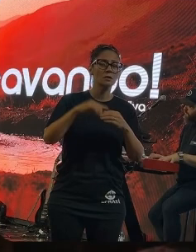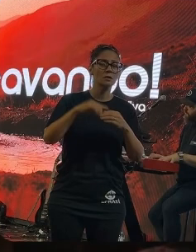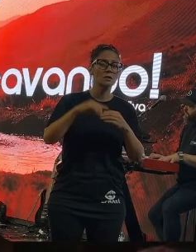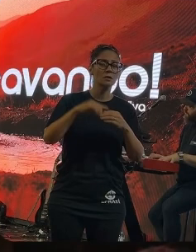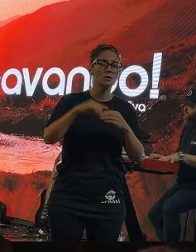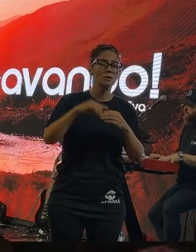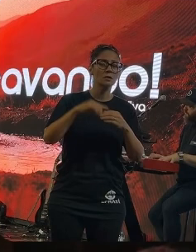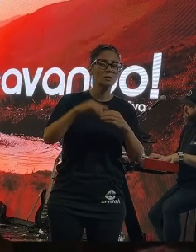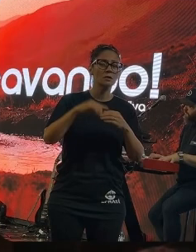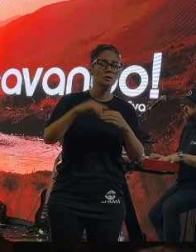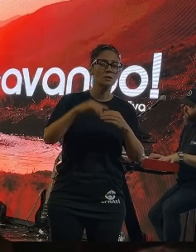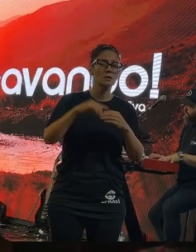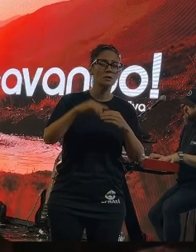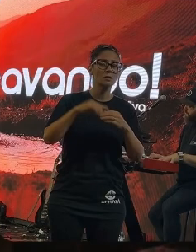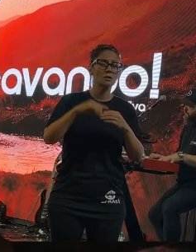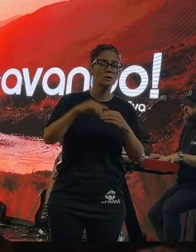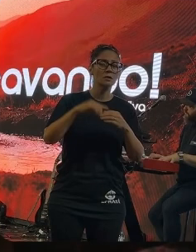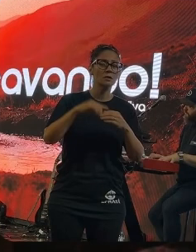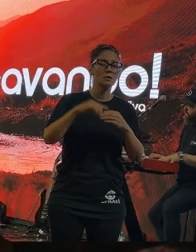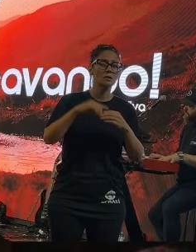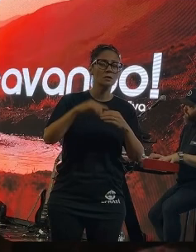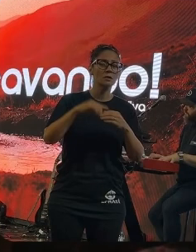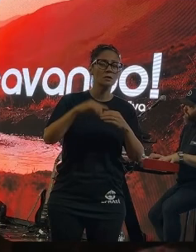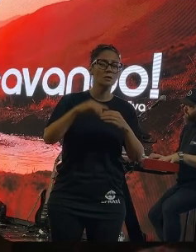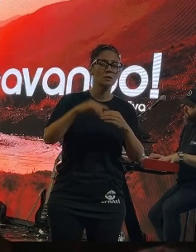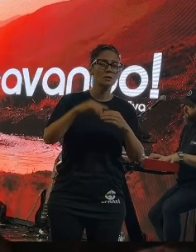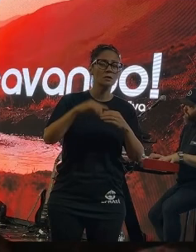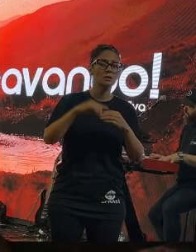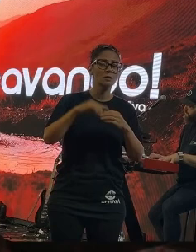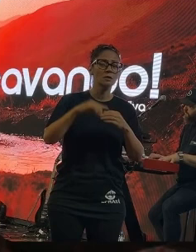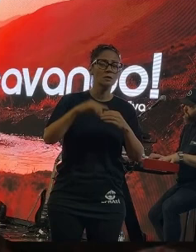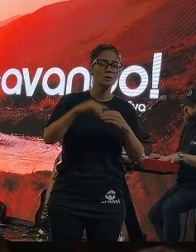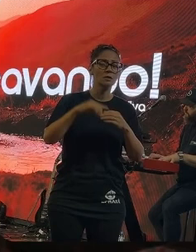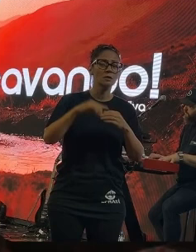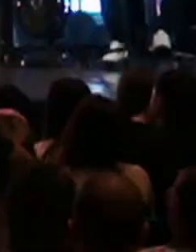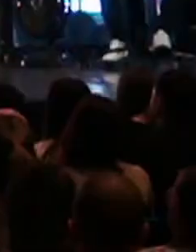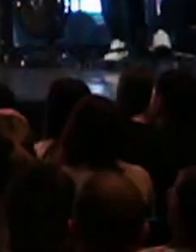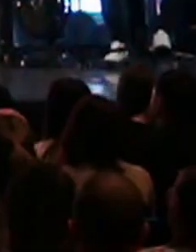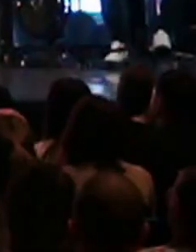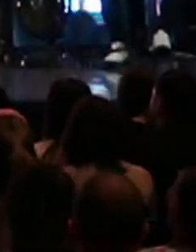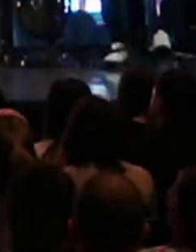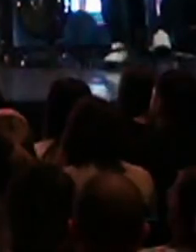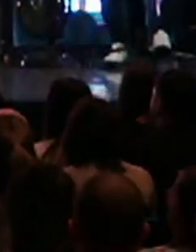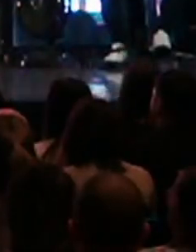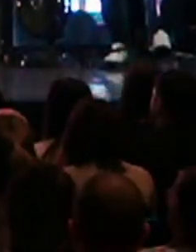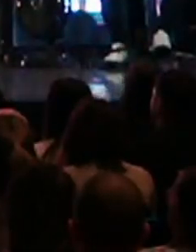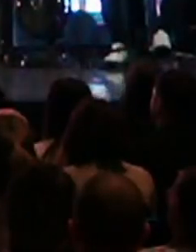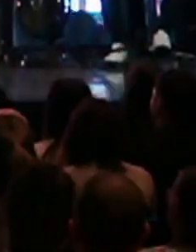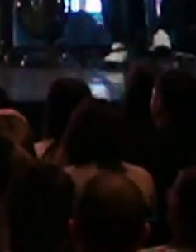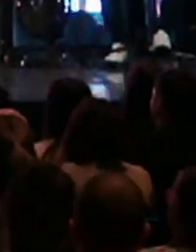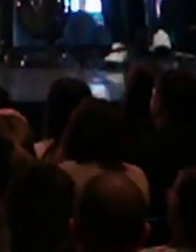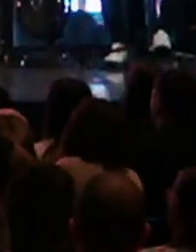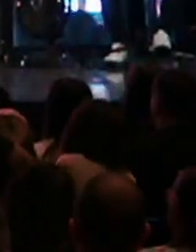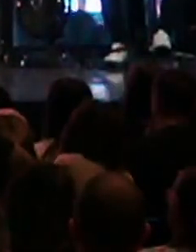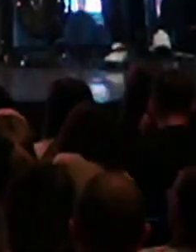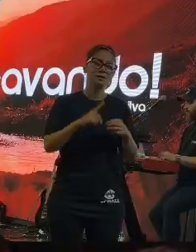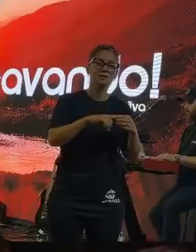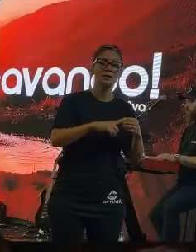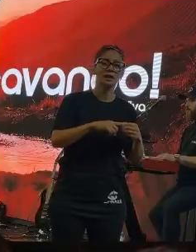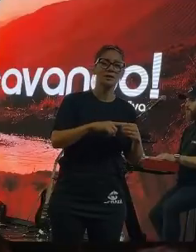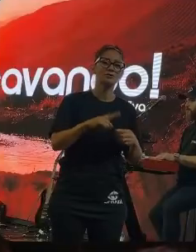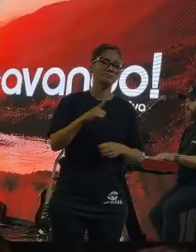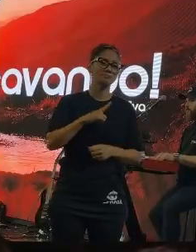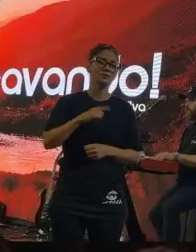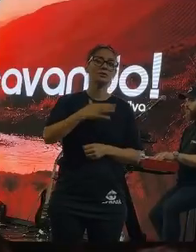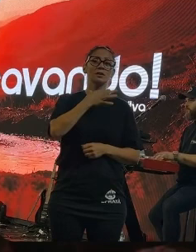nesse outro lugar prosperaria. Só no Egito prosperaria, porque em Gerar havia